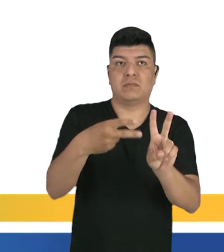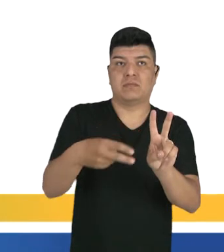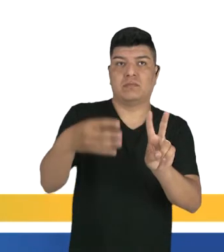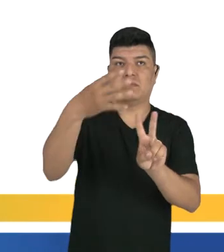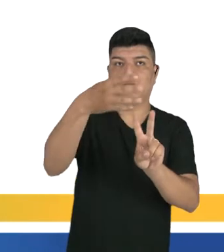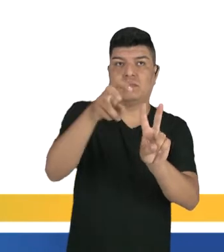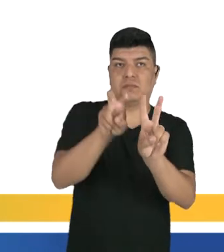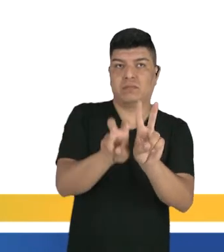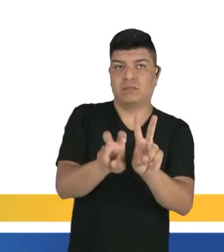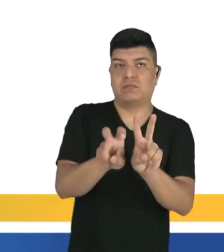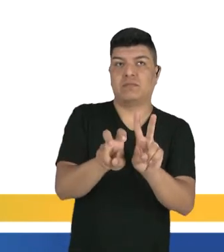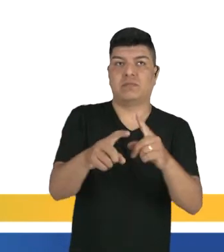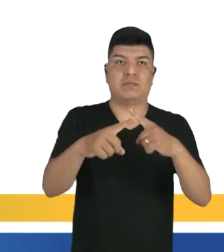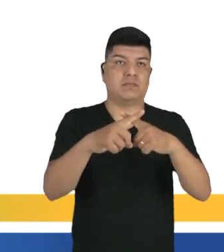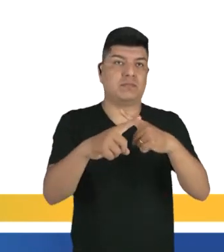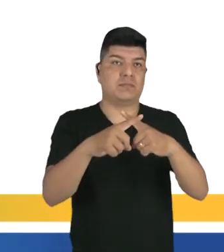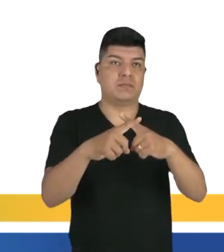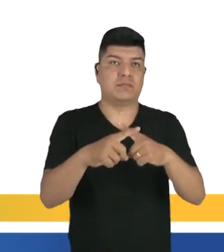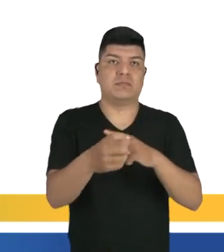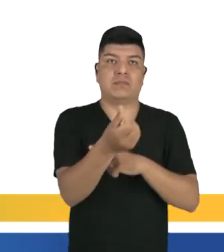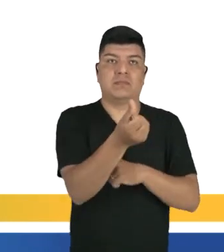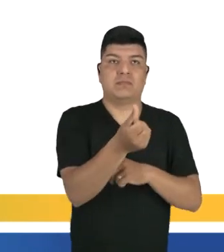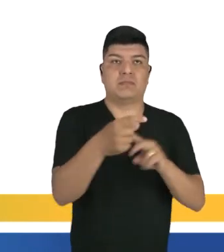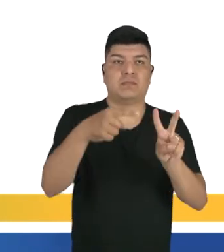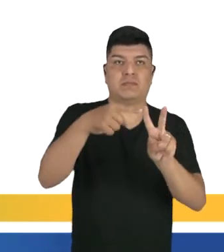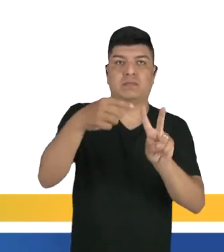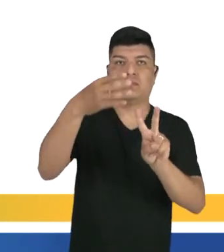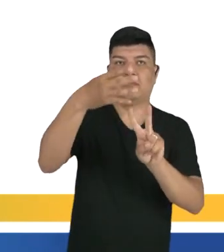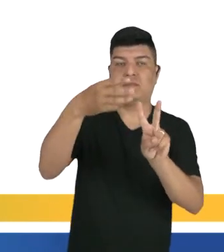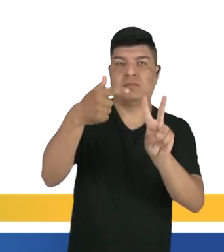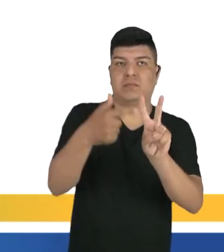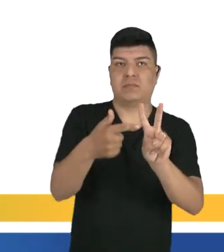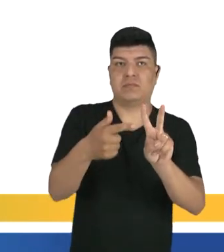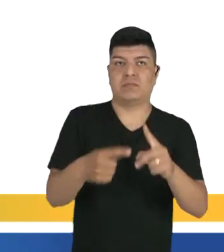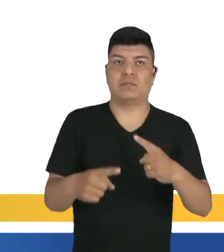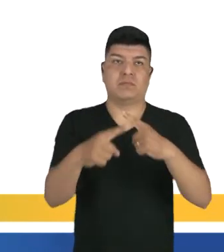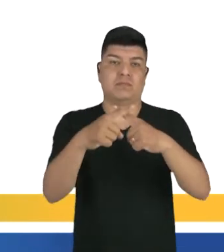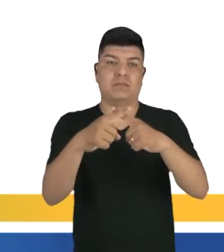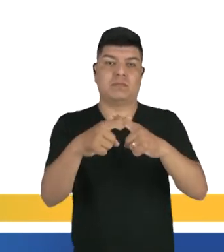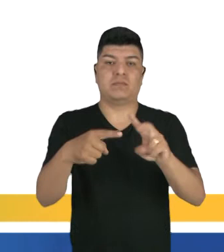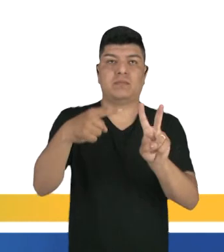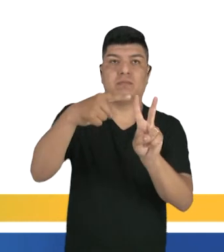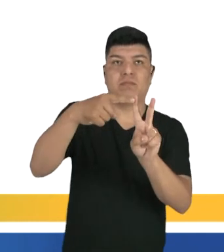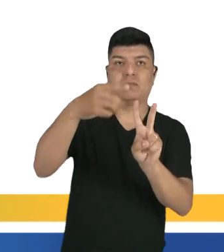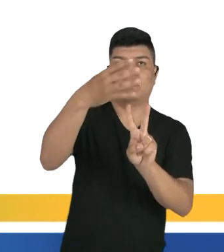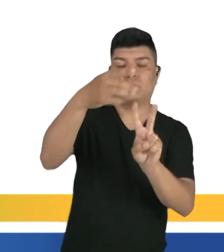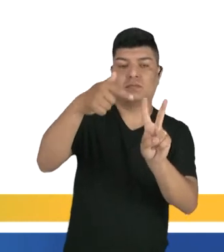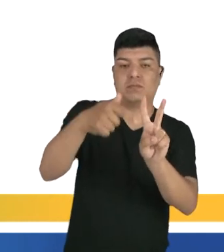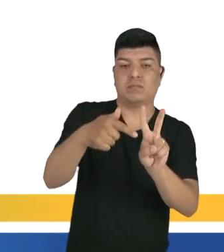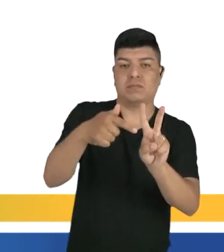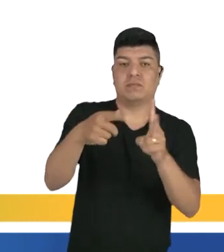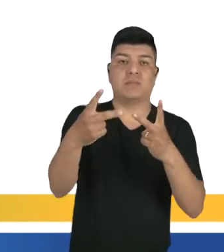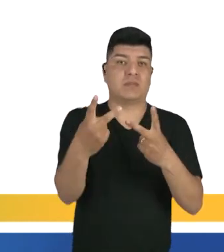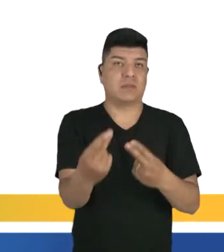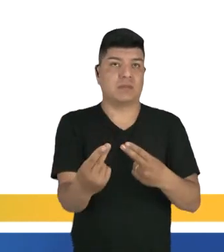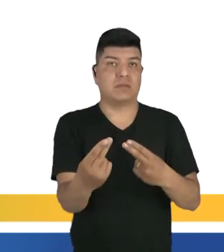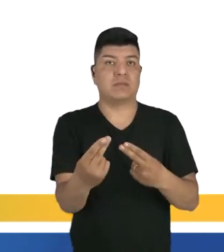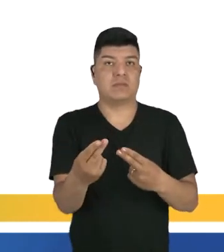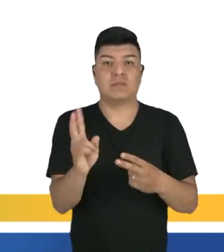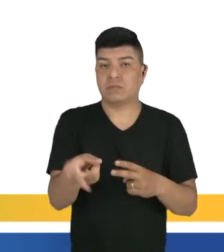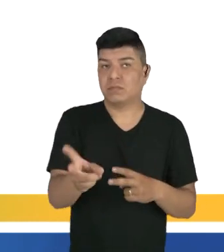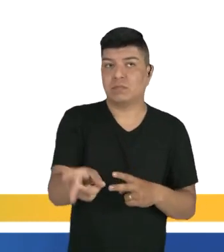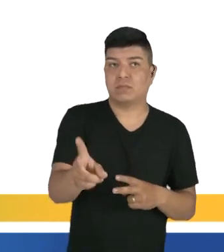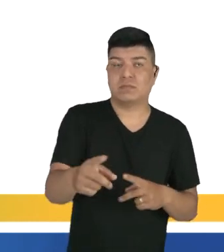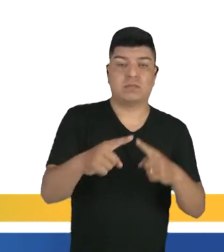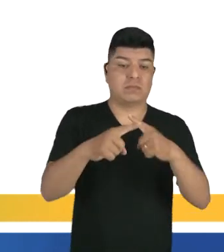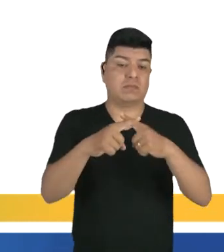5 multiplicado por 6 raiz quarta de 2 multiplicado pela raiz quarta de 7. Note que os índices são os mesmos.